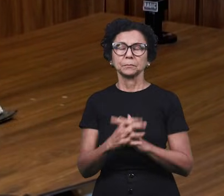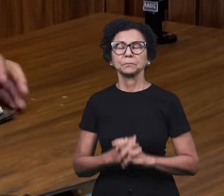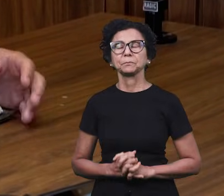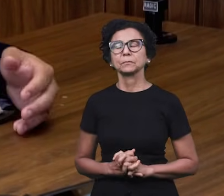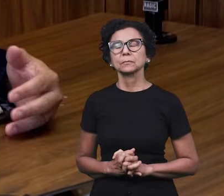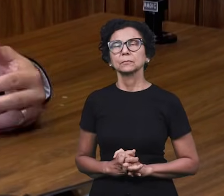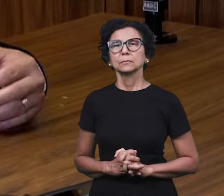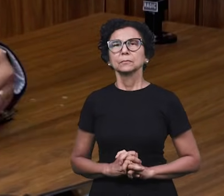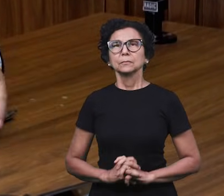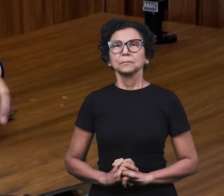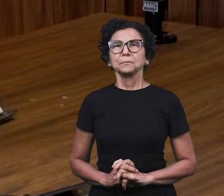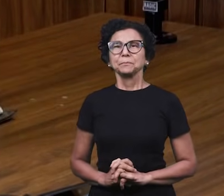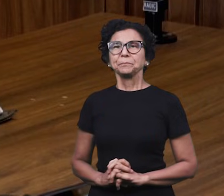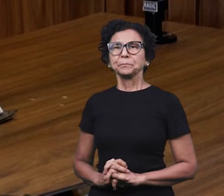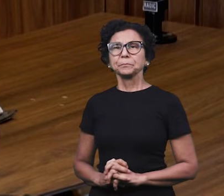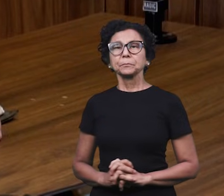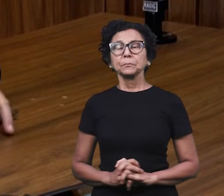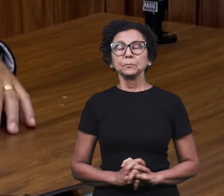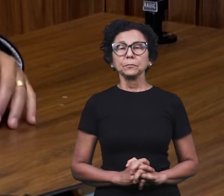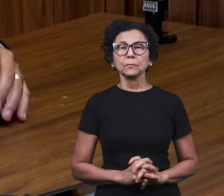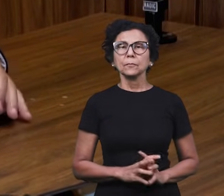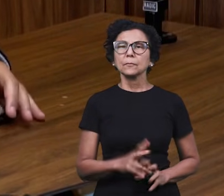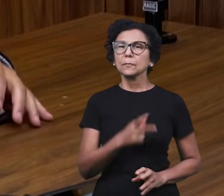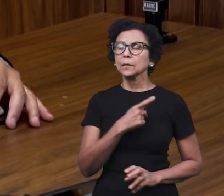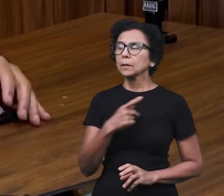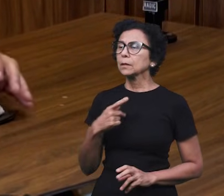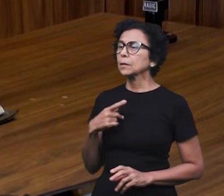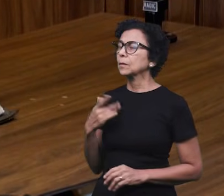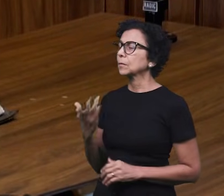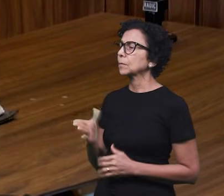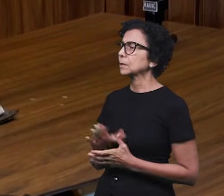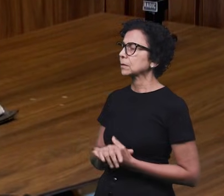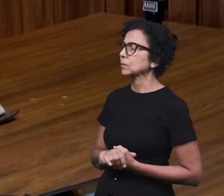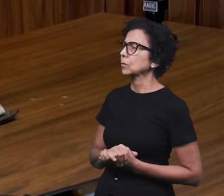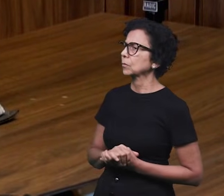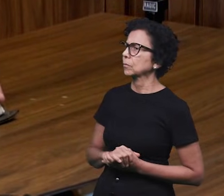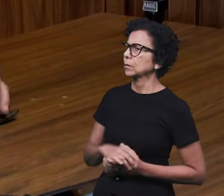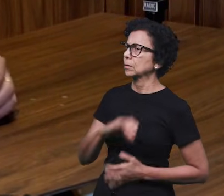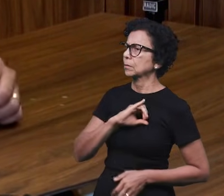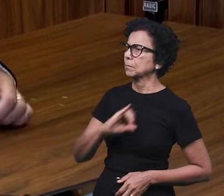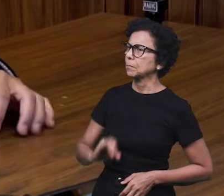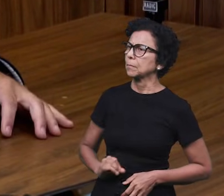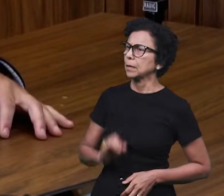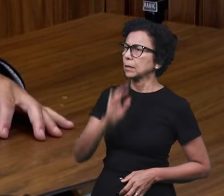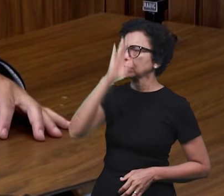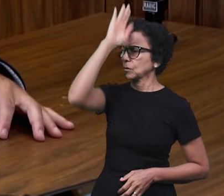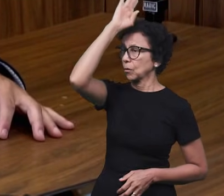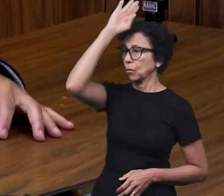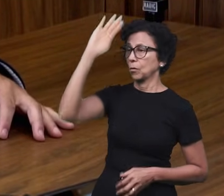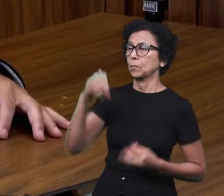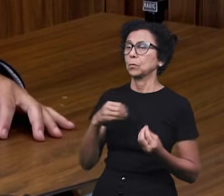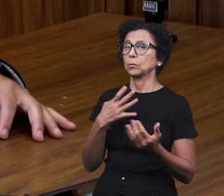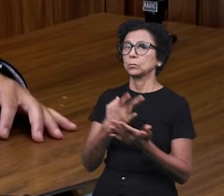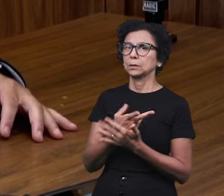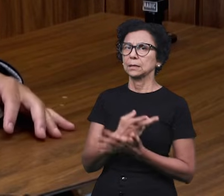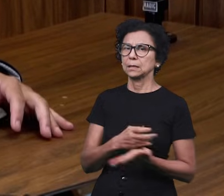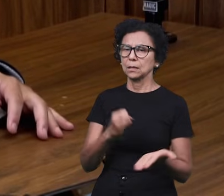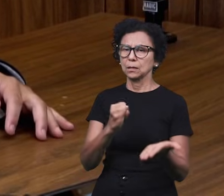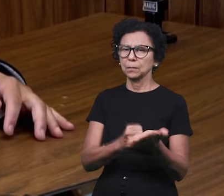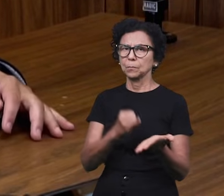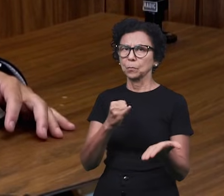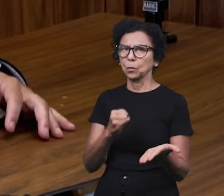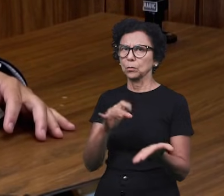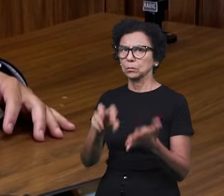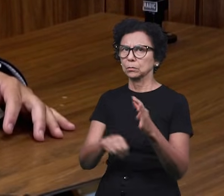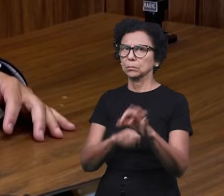gente olha, pastor Jadson, para o Império Romano, né, ele foi o primeiro. Como é que se dava essa questão de coleta de impostos? Qual era o